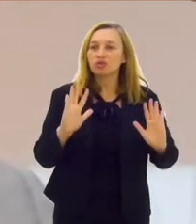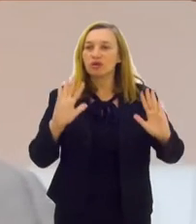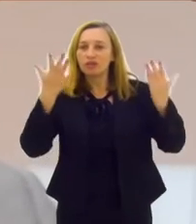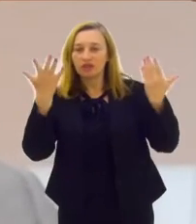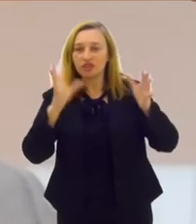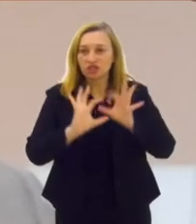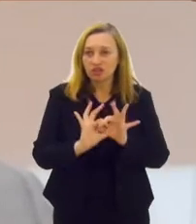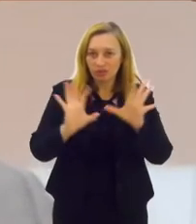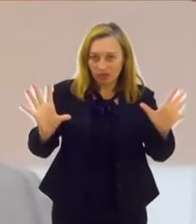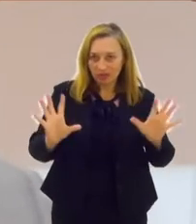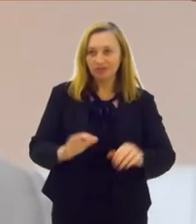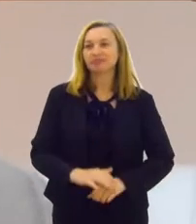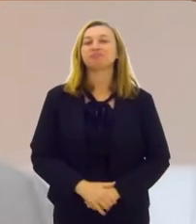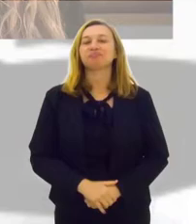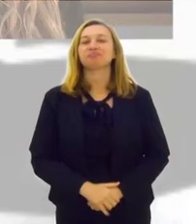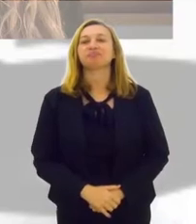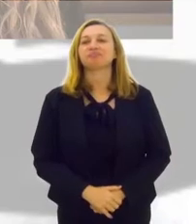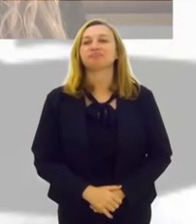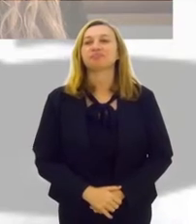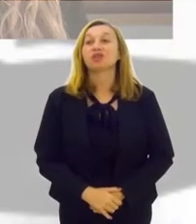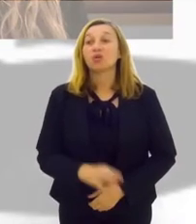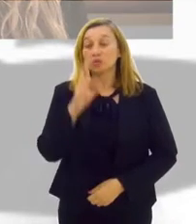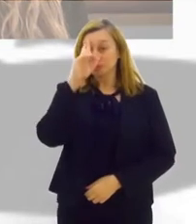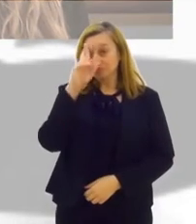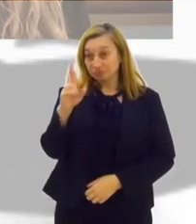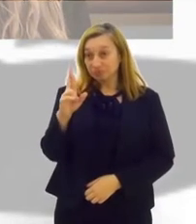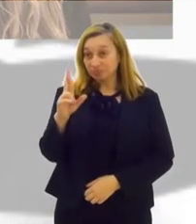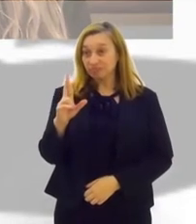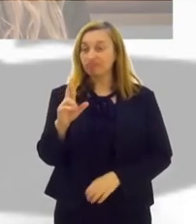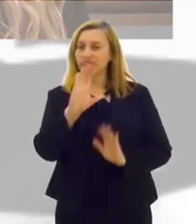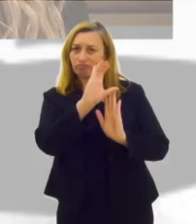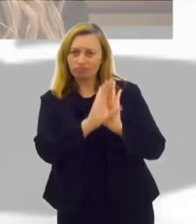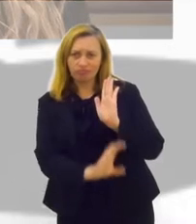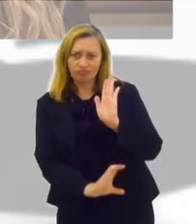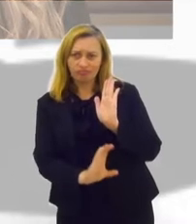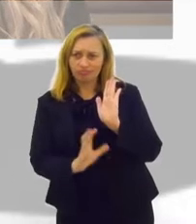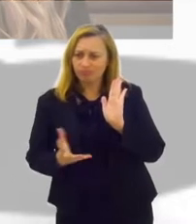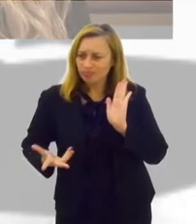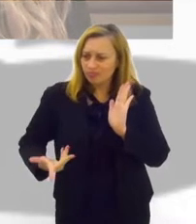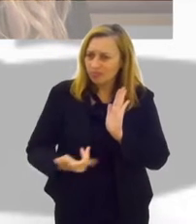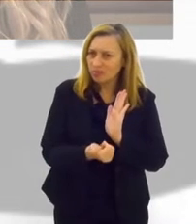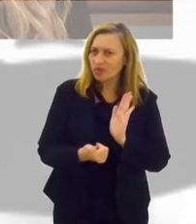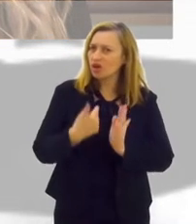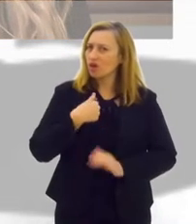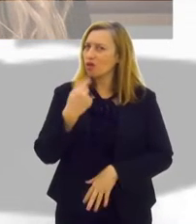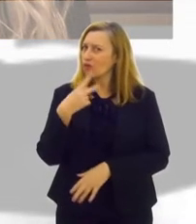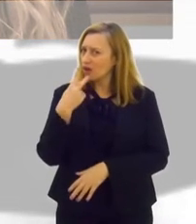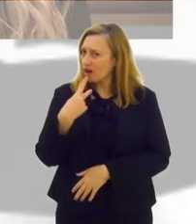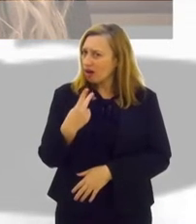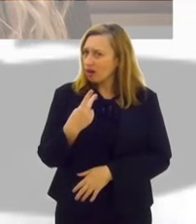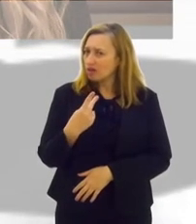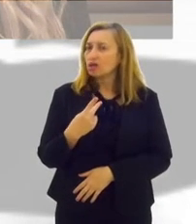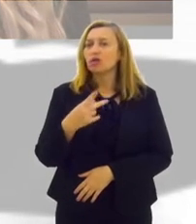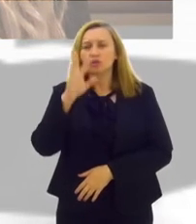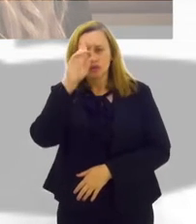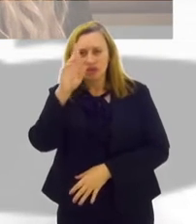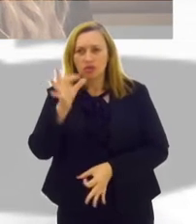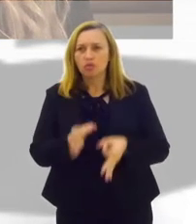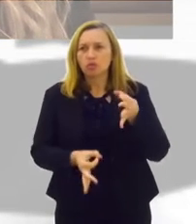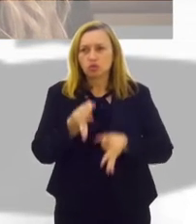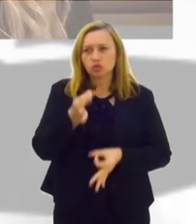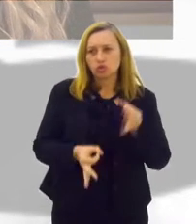uma festa da democracia. O senhor tem um vasto currículo, eu faço questão de descrevê-lo aqui. O senhor é